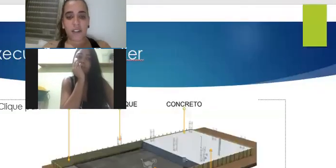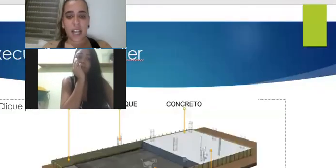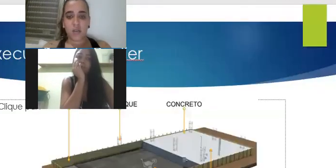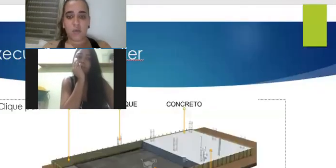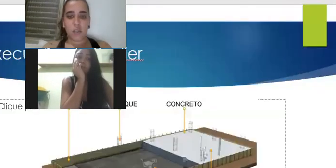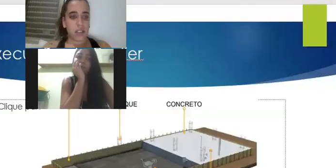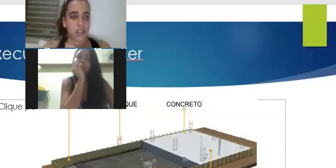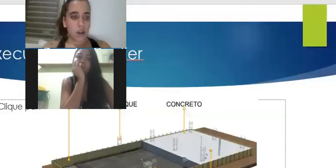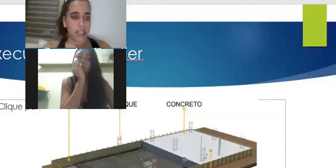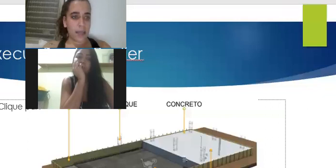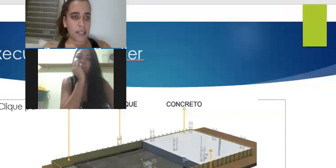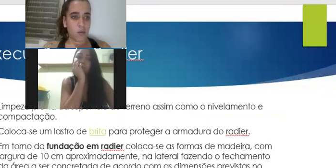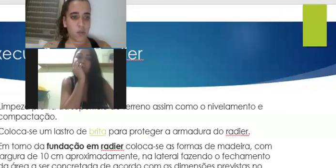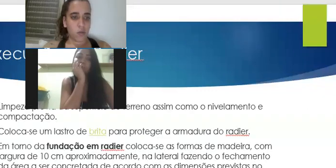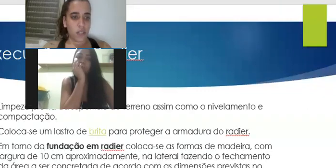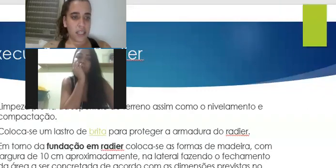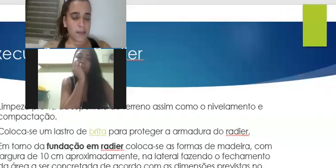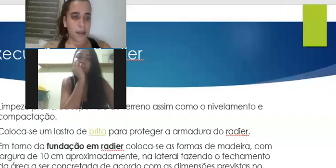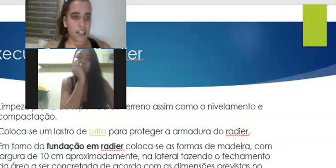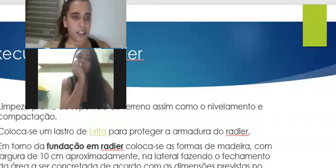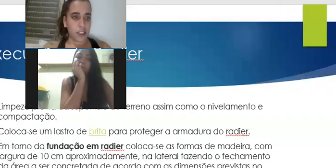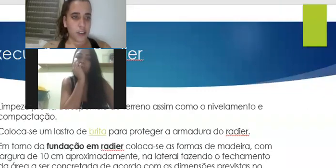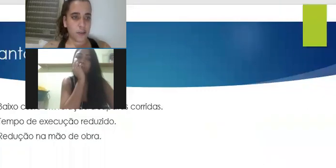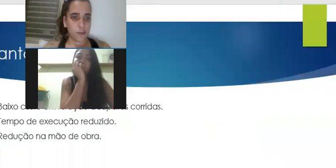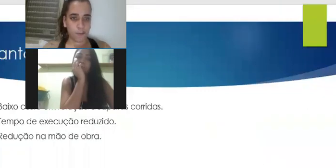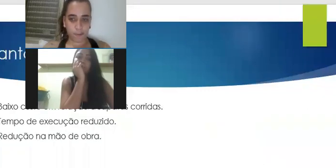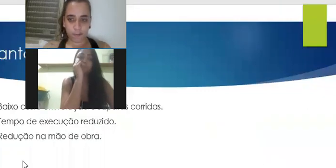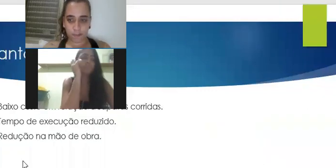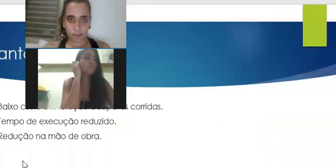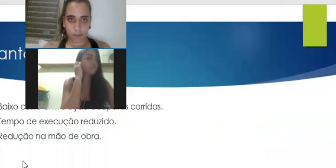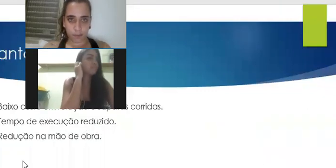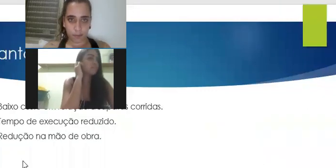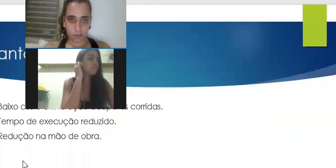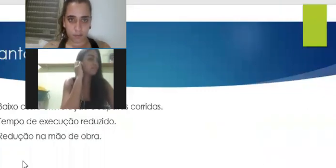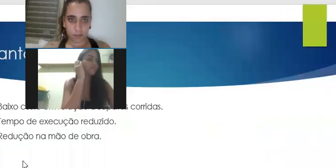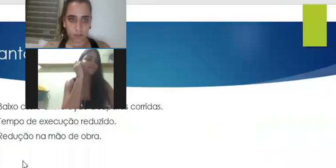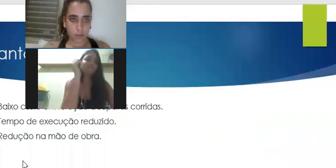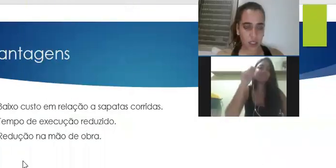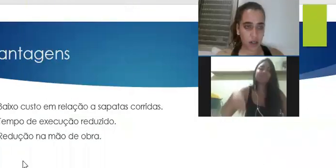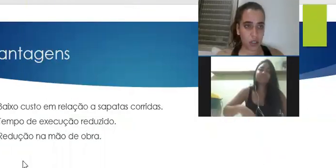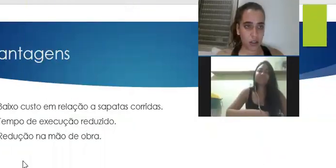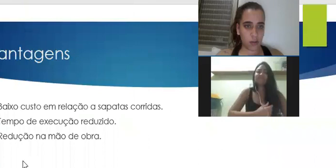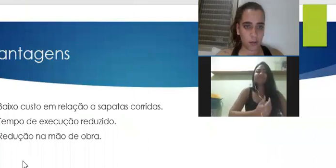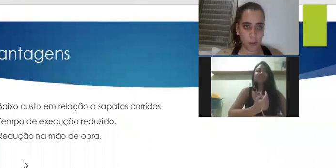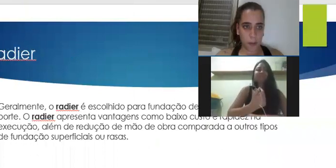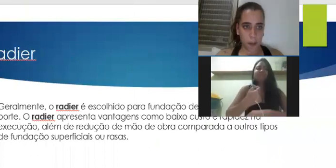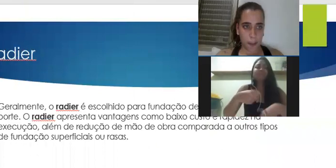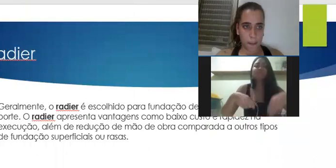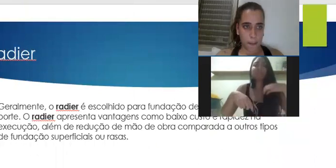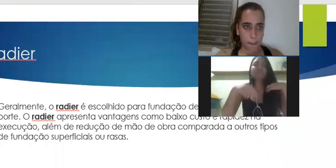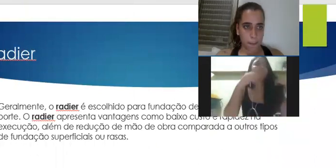eu tava nas dúvidas. Alguém tem mais alguma dúvida dessa parte? Não, tranquilo. Não, tranquilo.